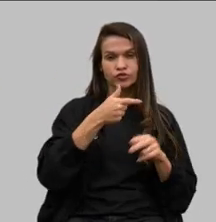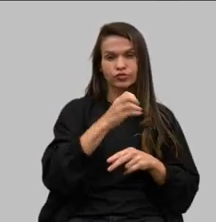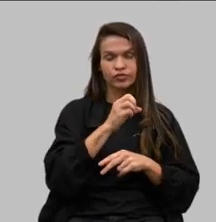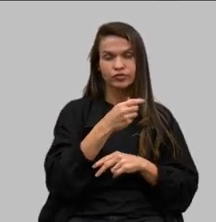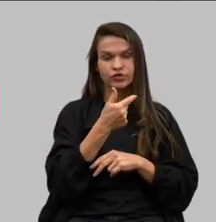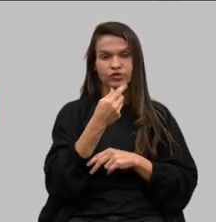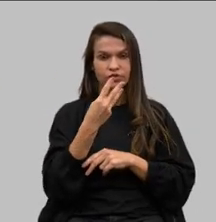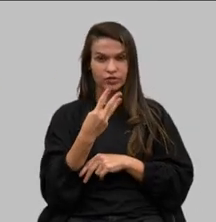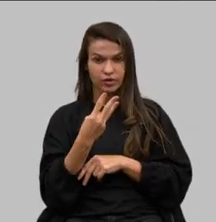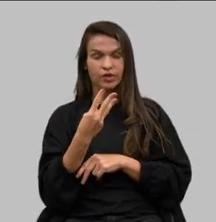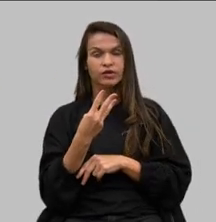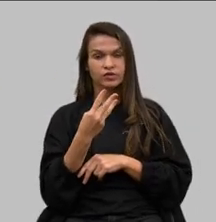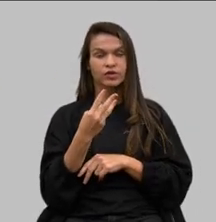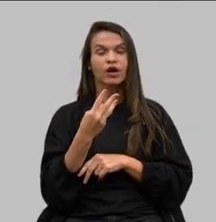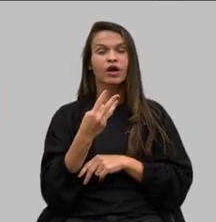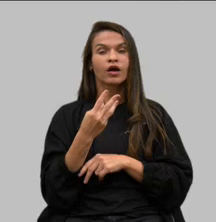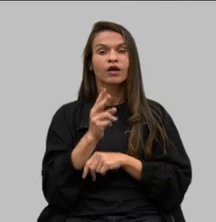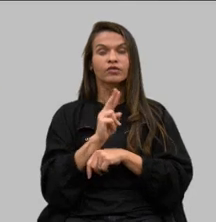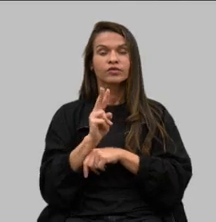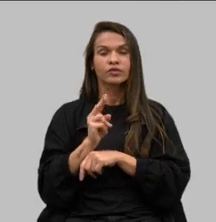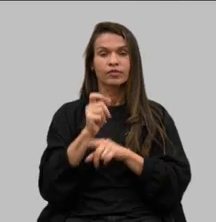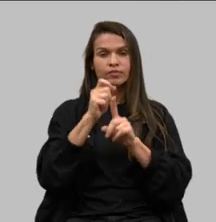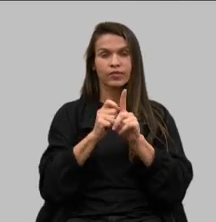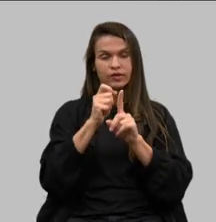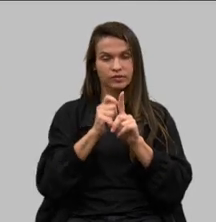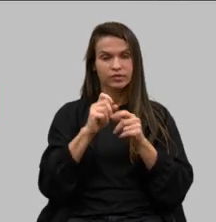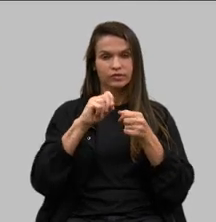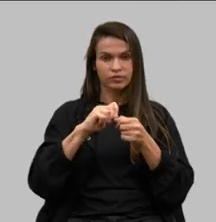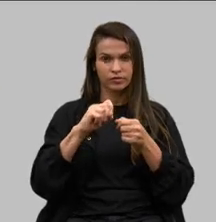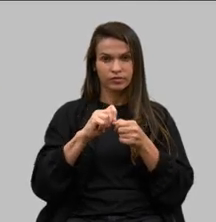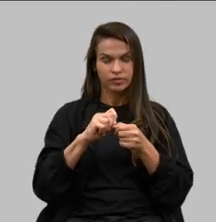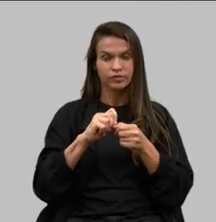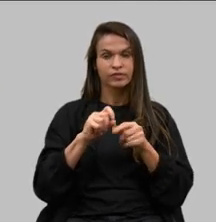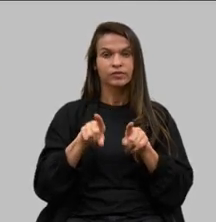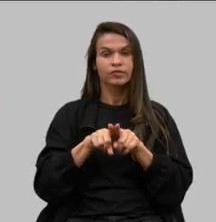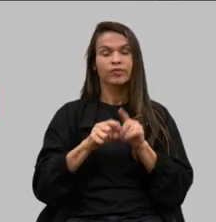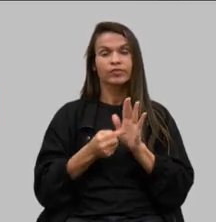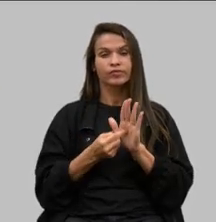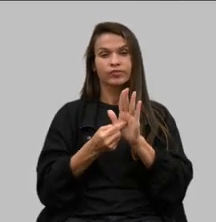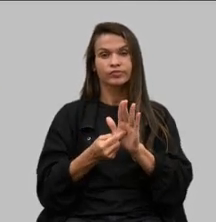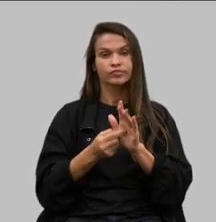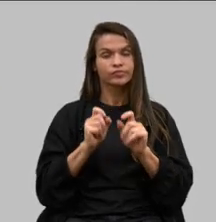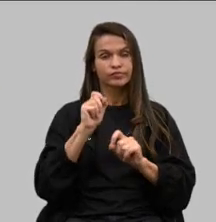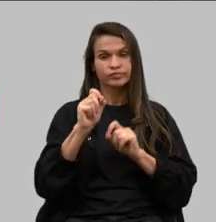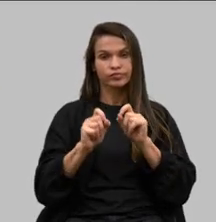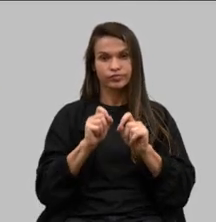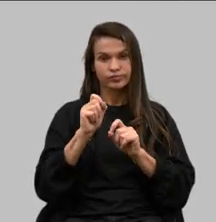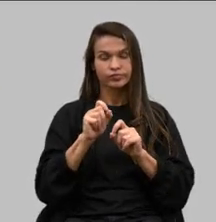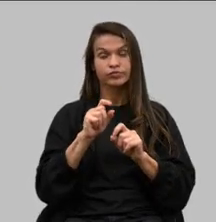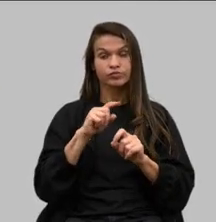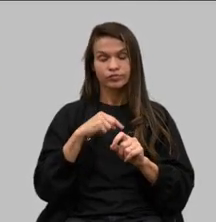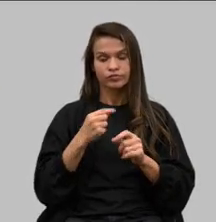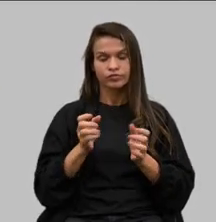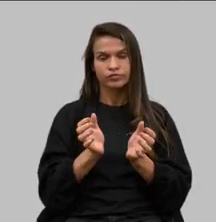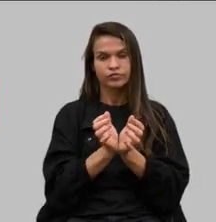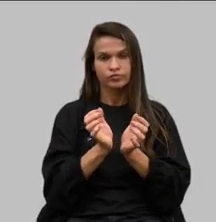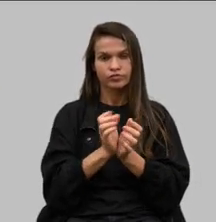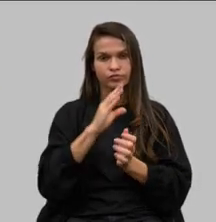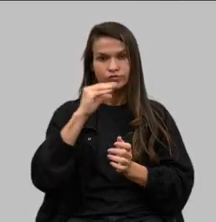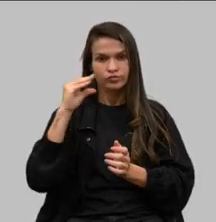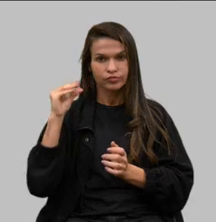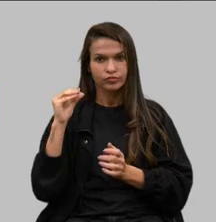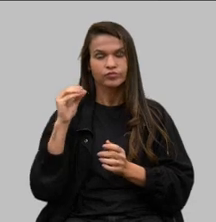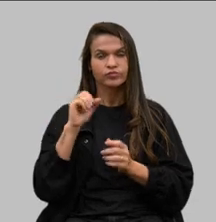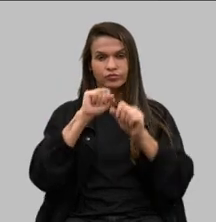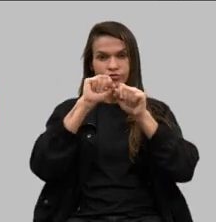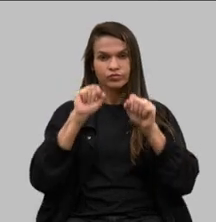eh mensais realizadas e destacar também que além das nossas equipes servidores do sistema Estadual de